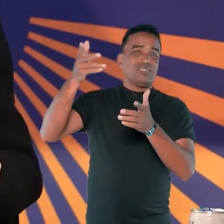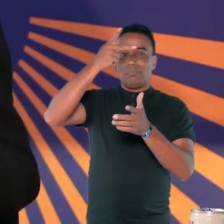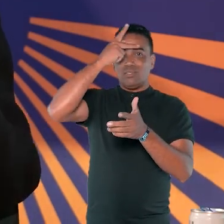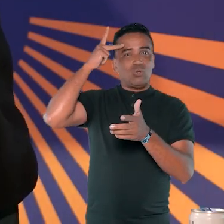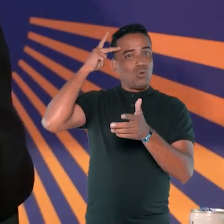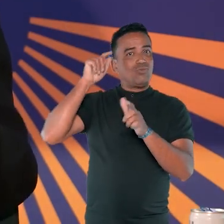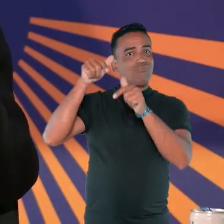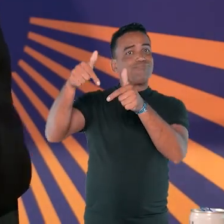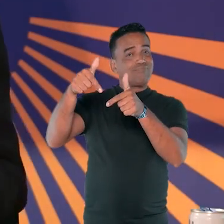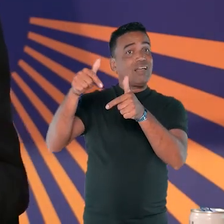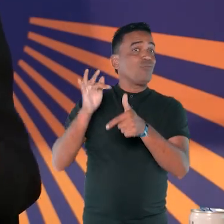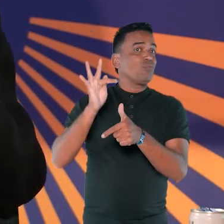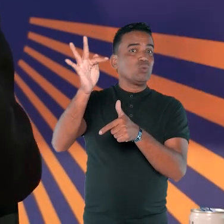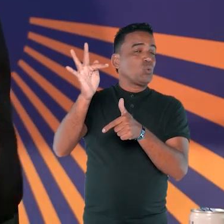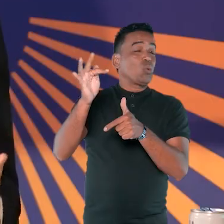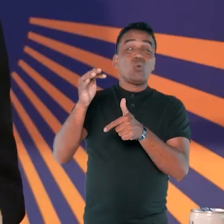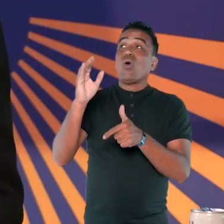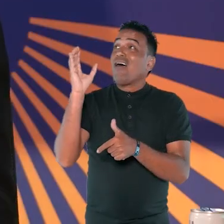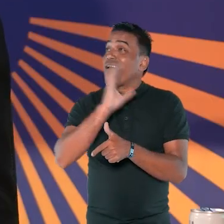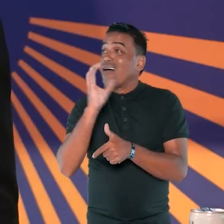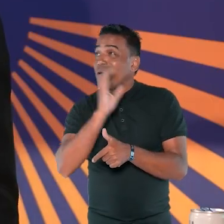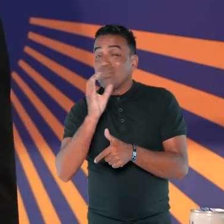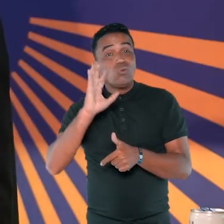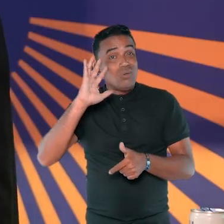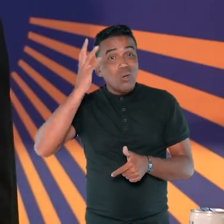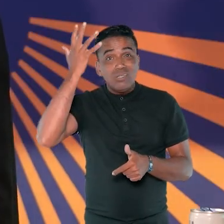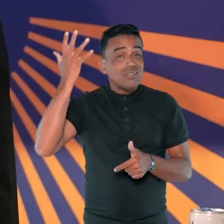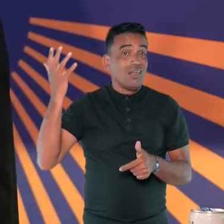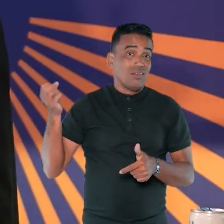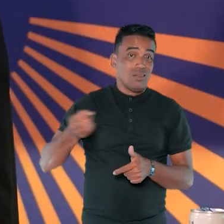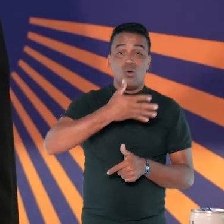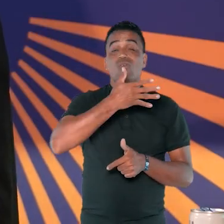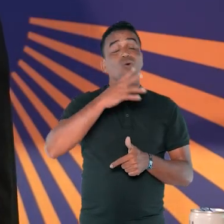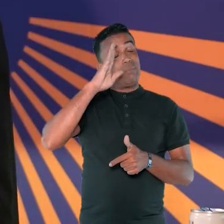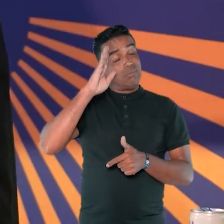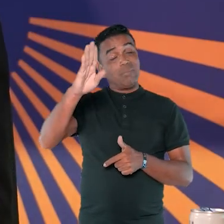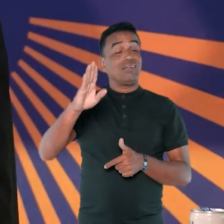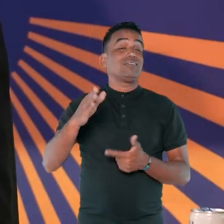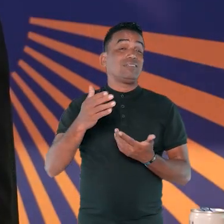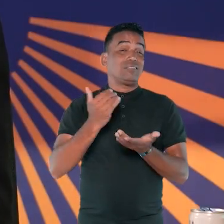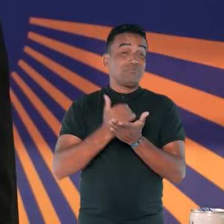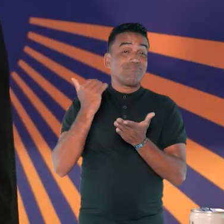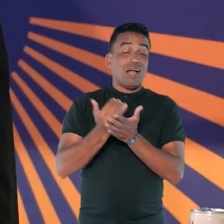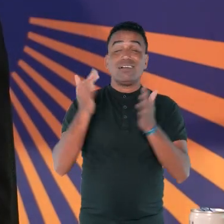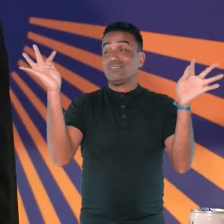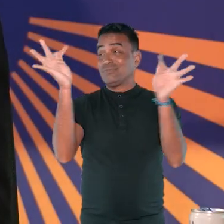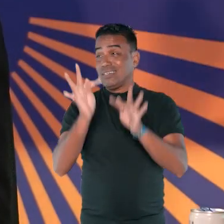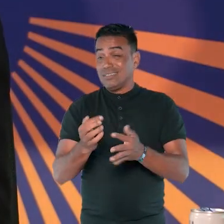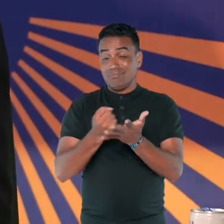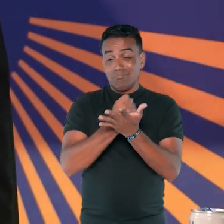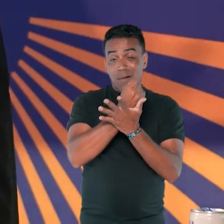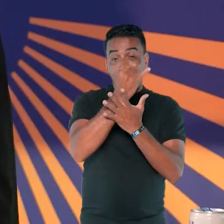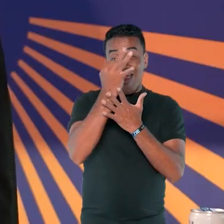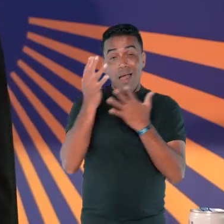é um amanhã cada vez mais urgente, mais rápido, mas, principalmente, que precisa de ser mais feliz, com mais possibilidades